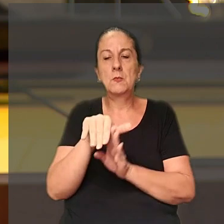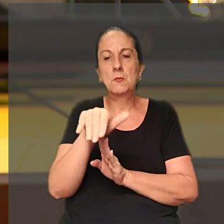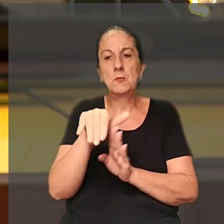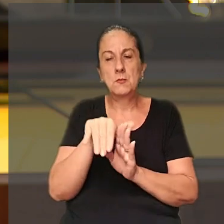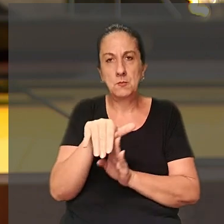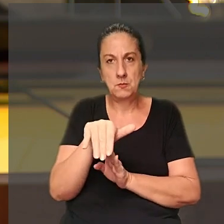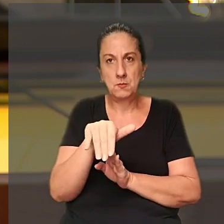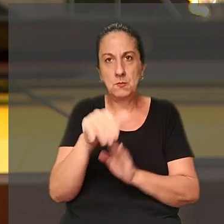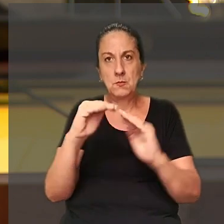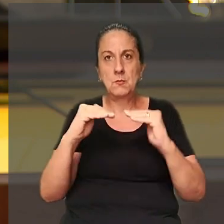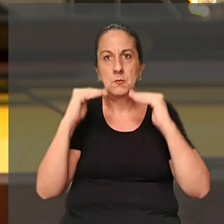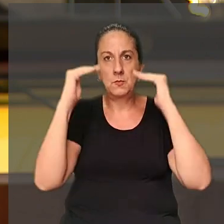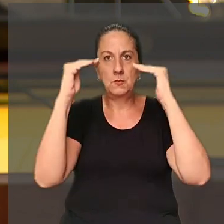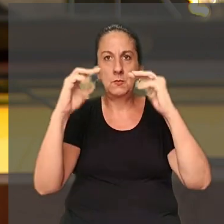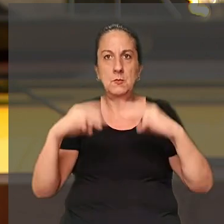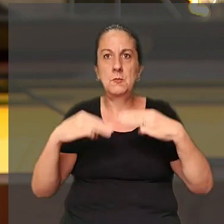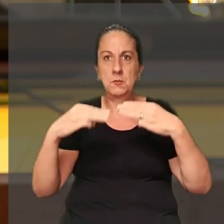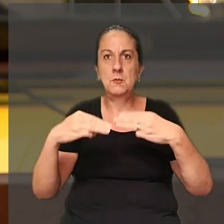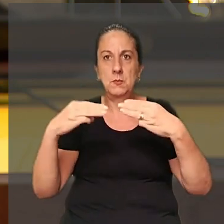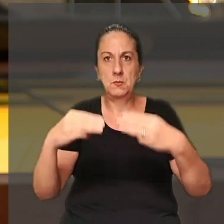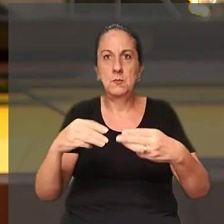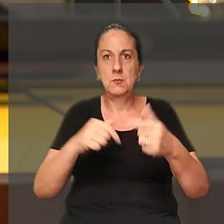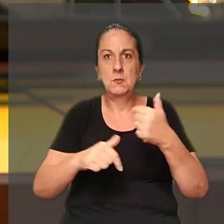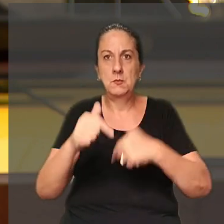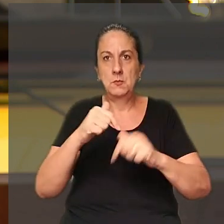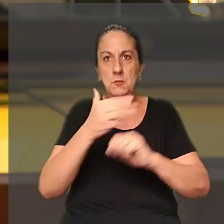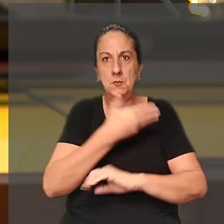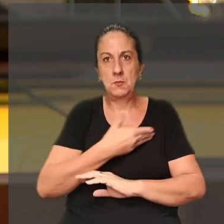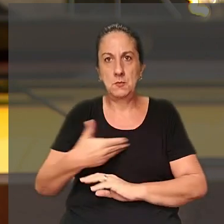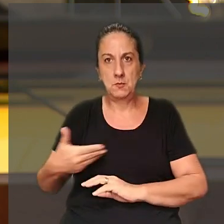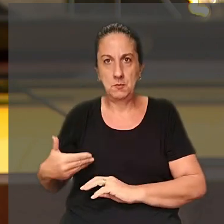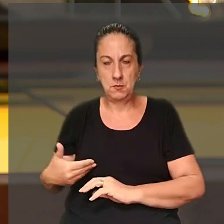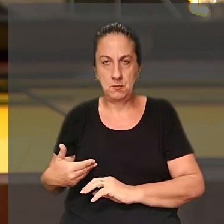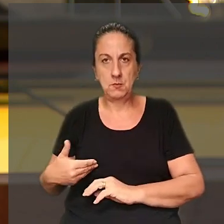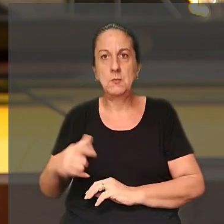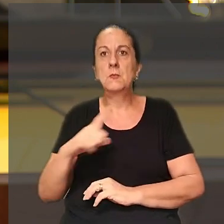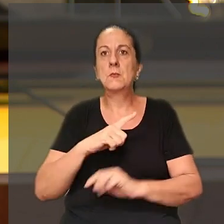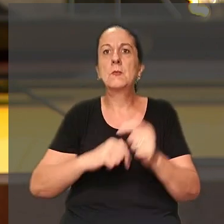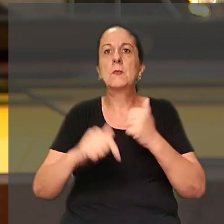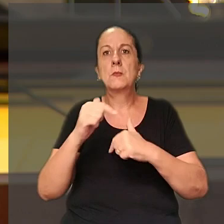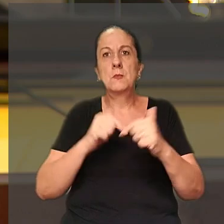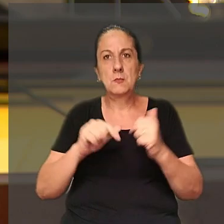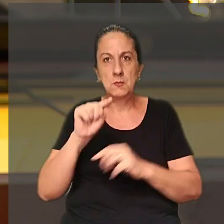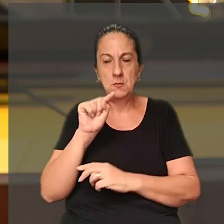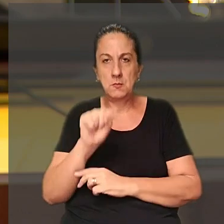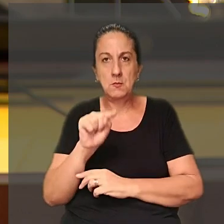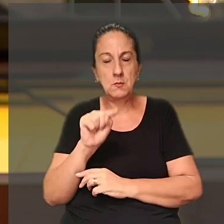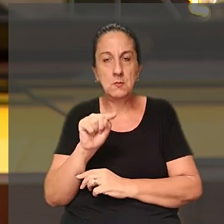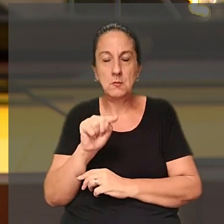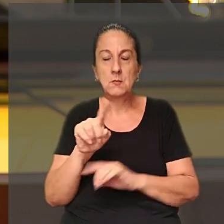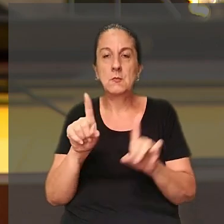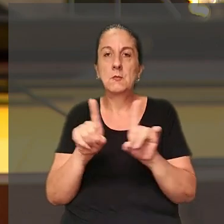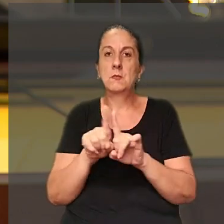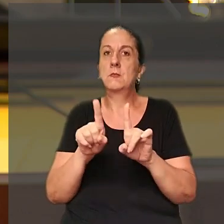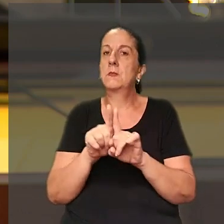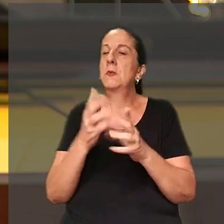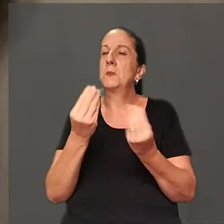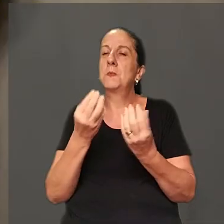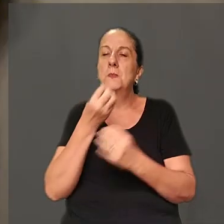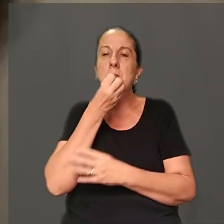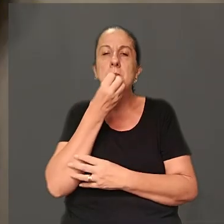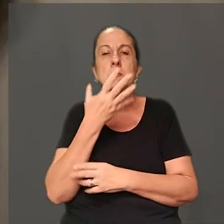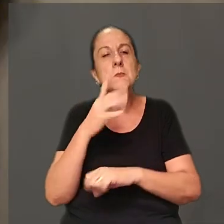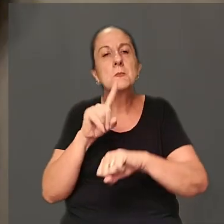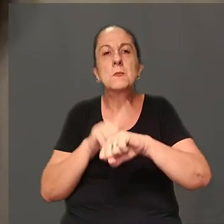Conselho Superior do Ministério Público do Trabalho, tive um mandato lá e que foi também muito rico.